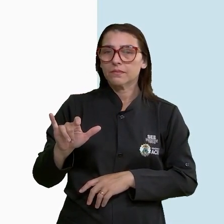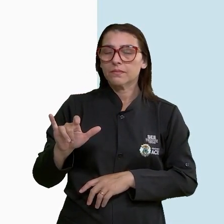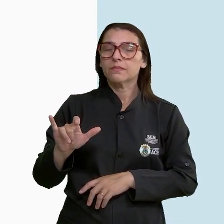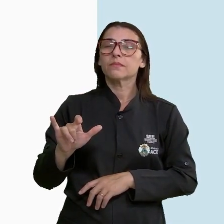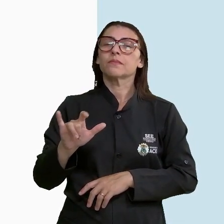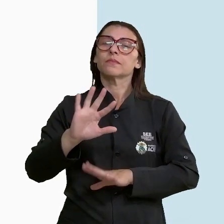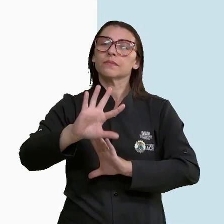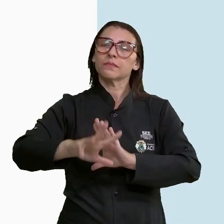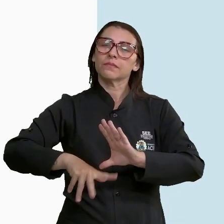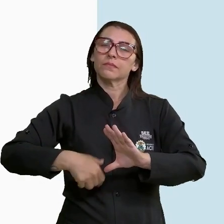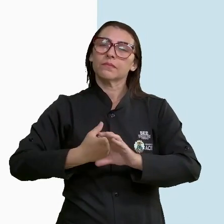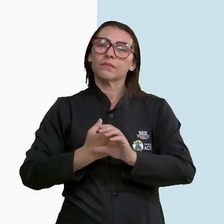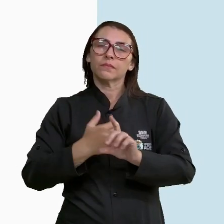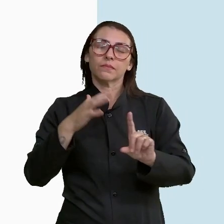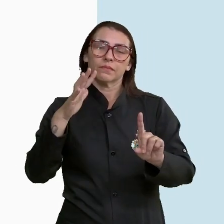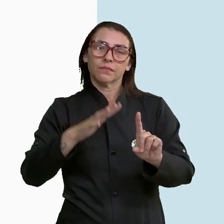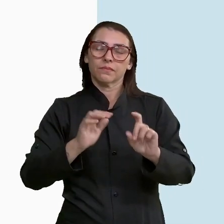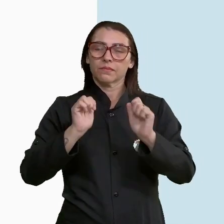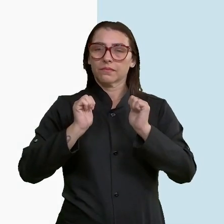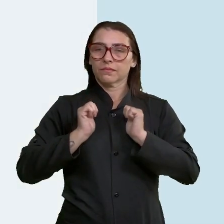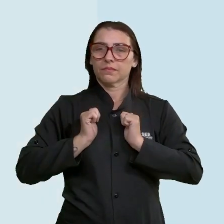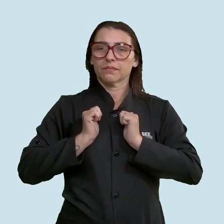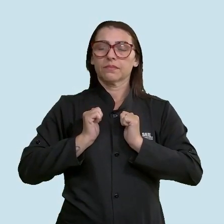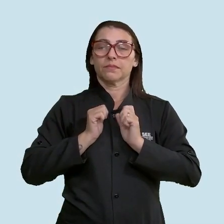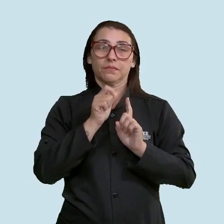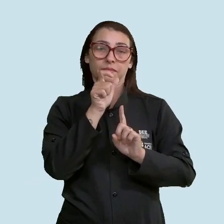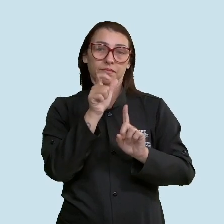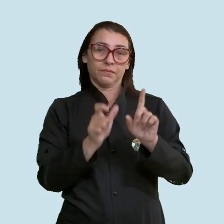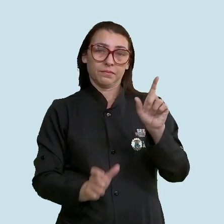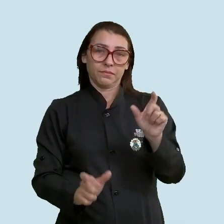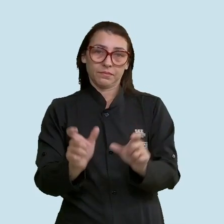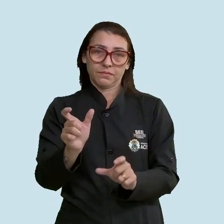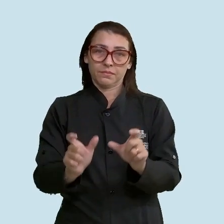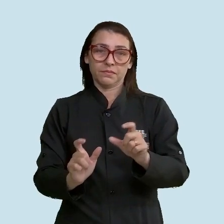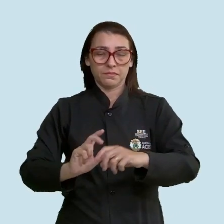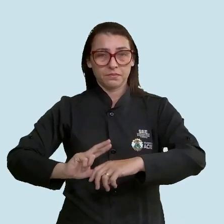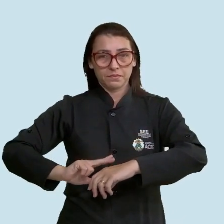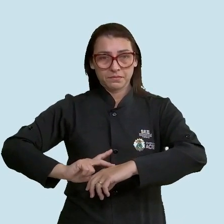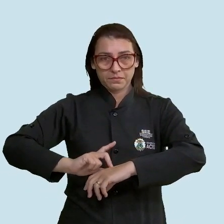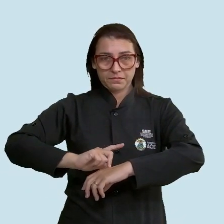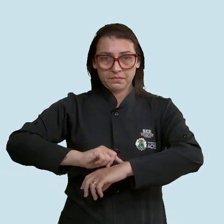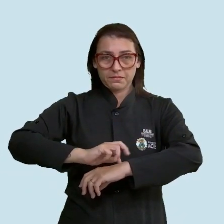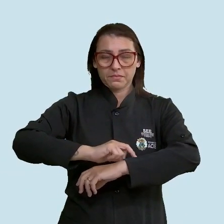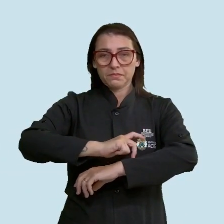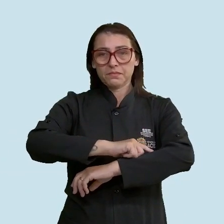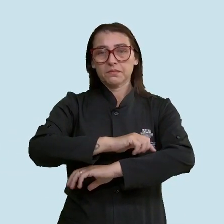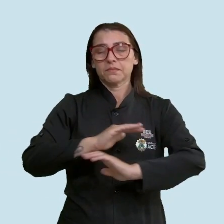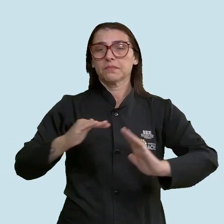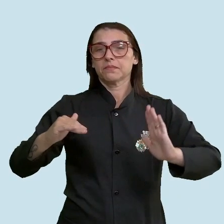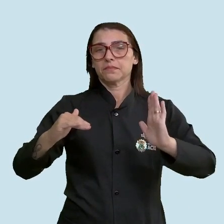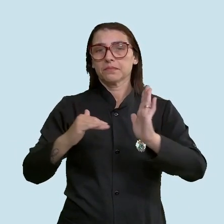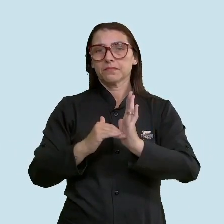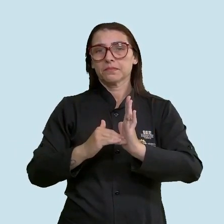influencia o comportamento das pessoas, desde a moda, né, até